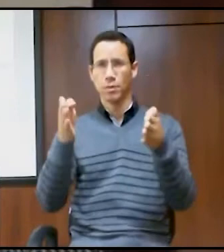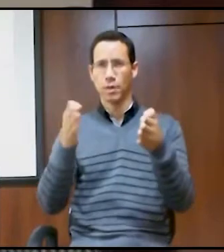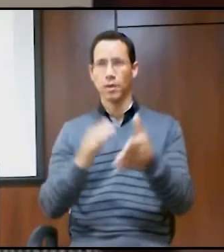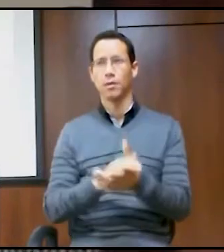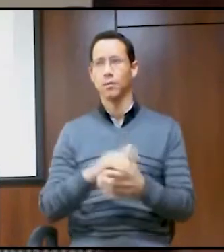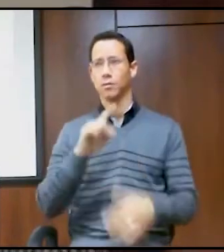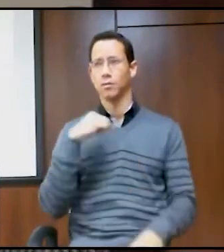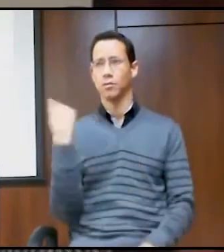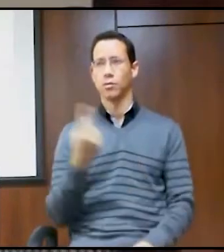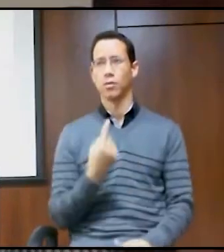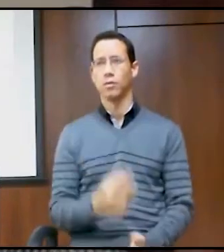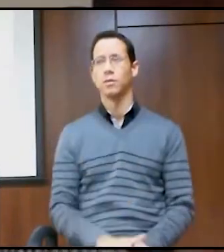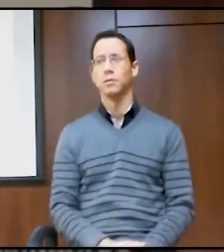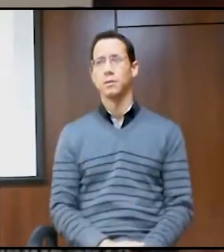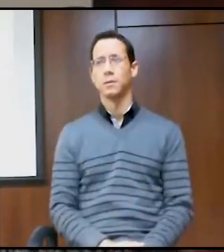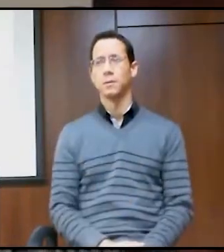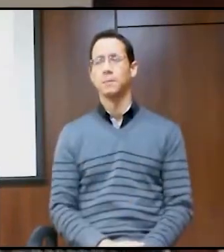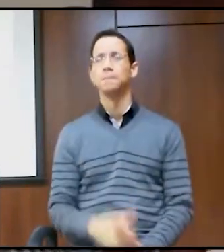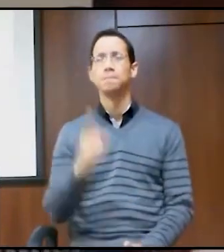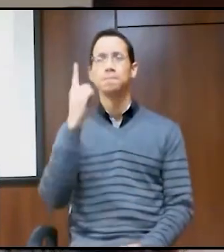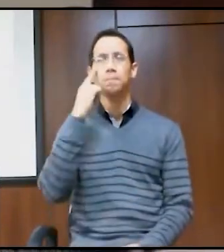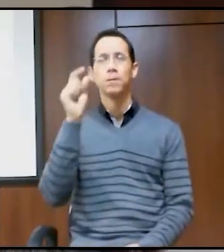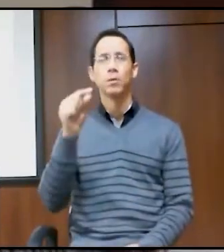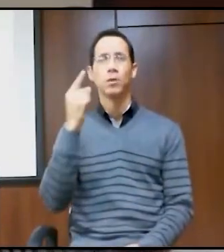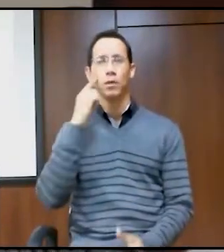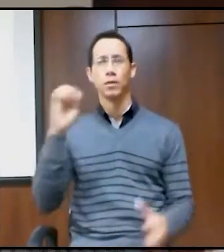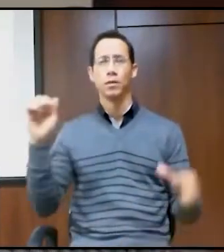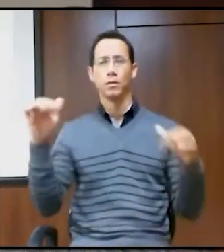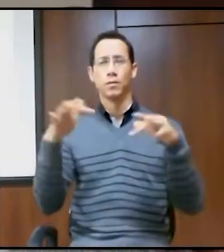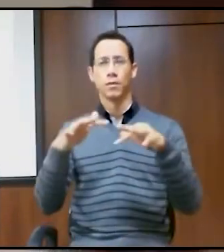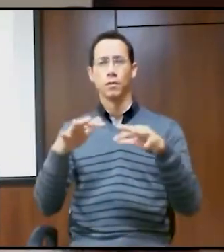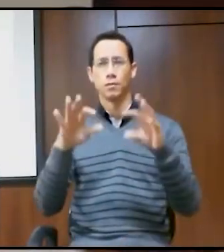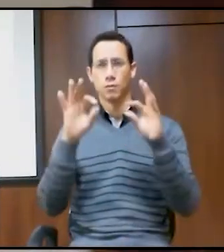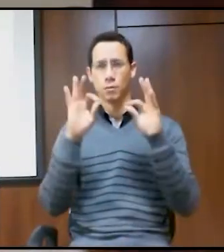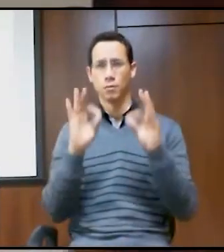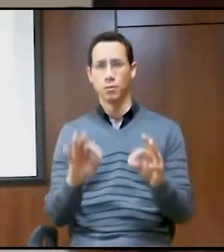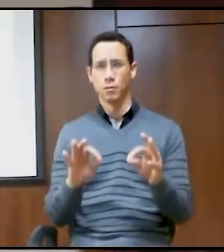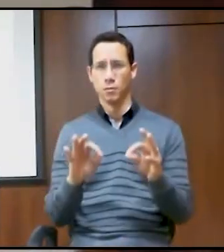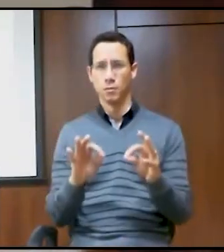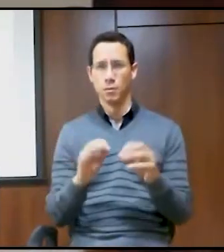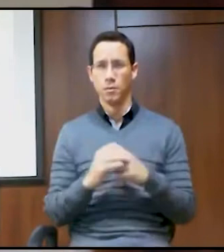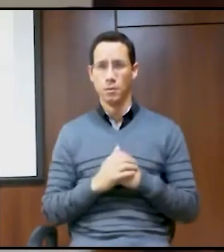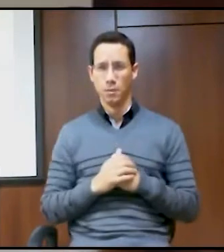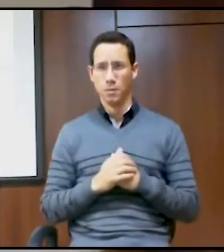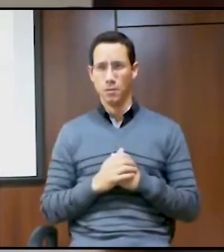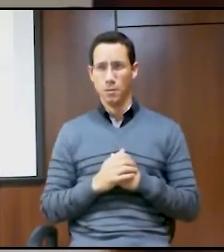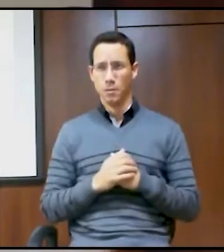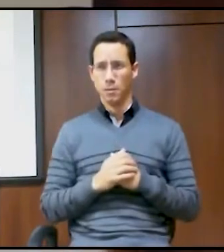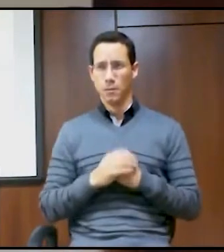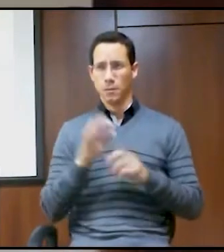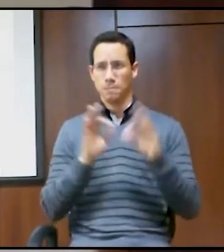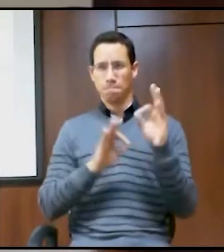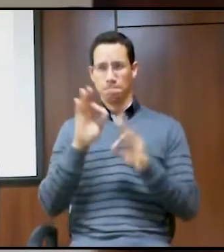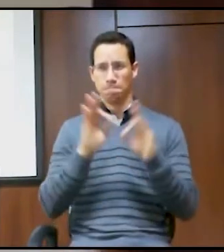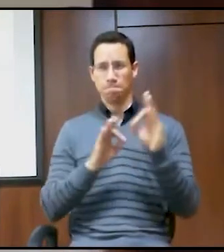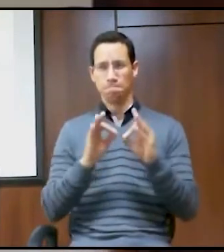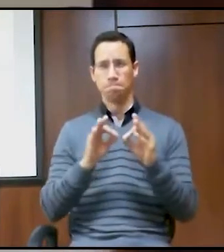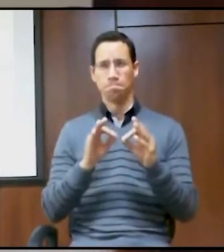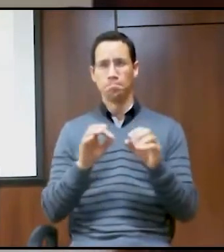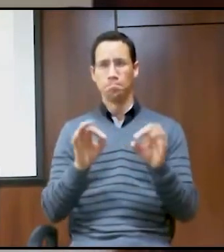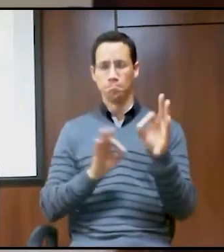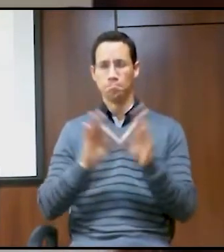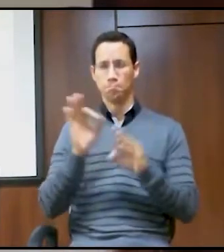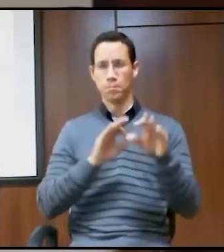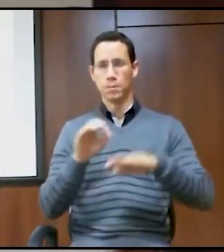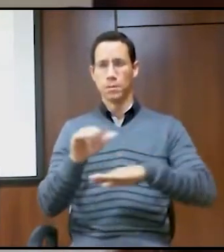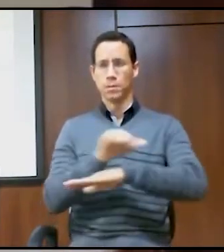todos nós. Tá bom, a ideia desse evento é justamente traçar, não só apenas discutir, mas traçar